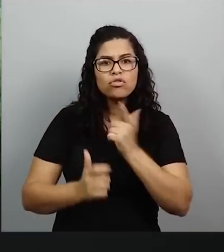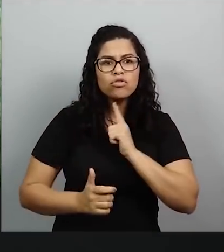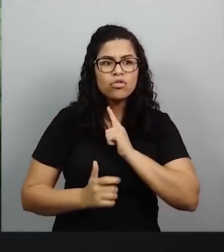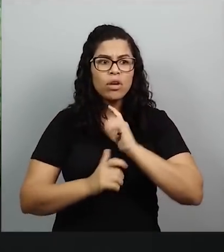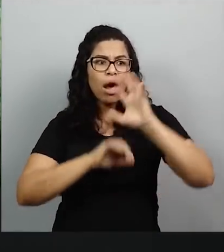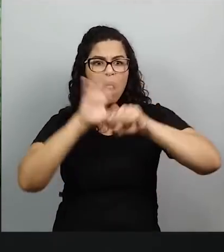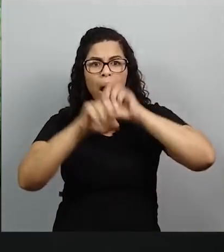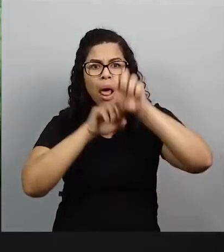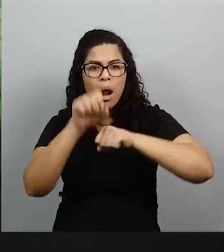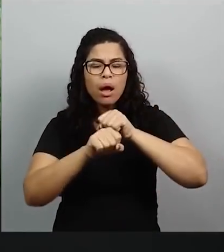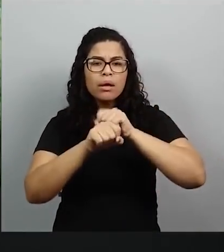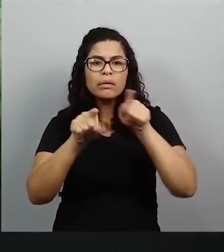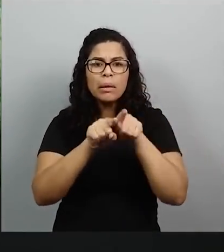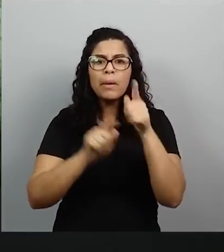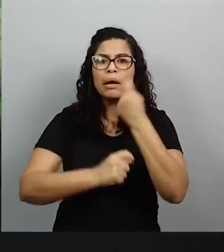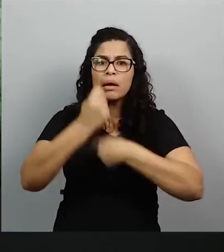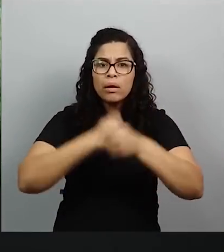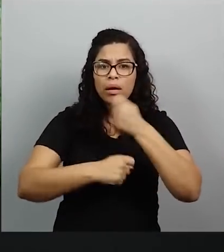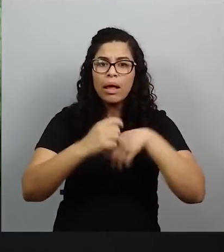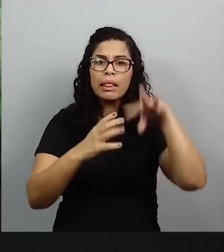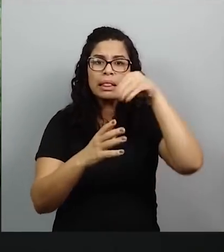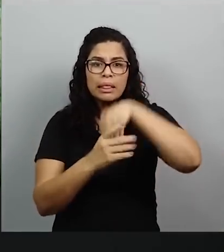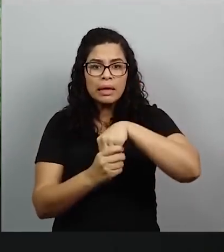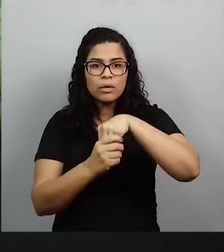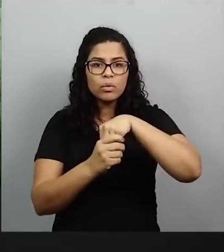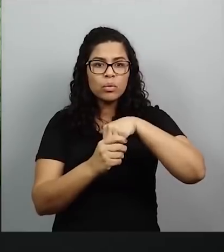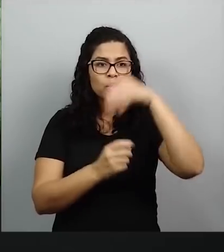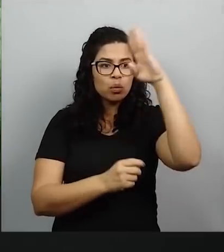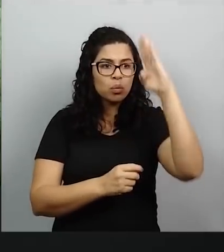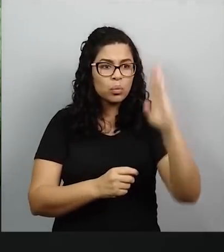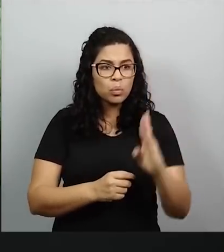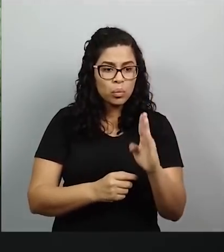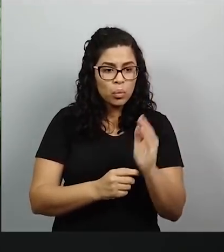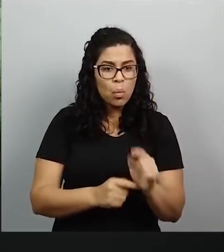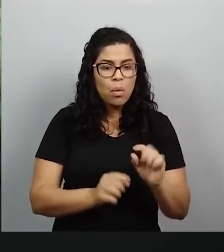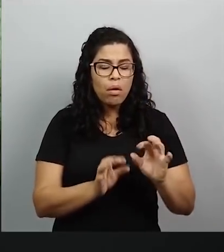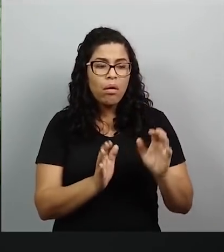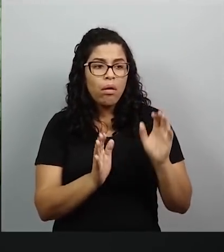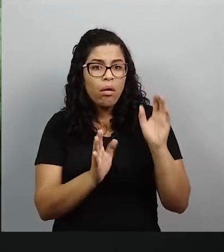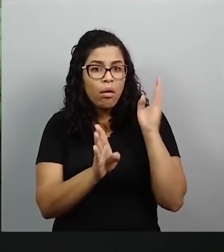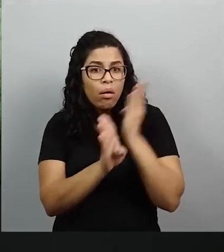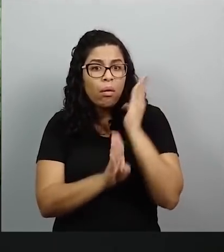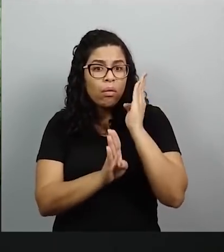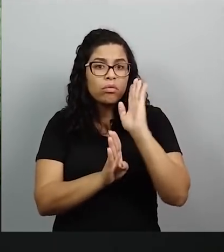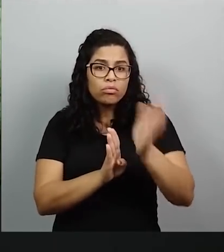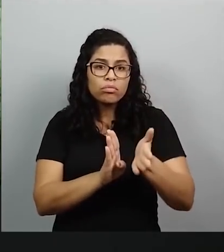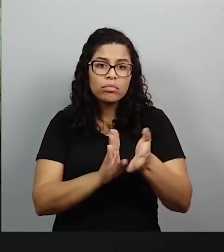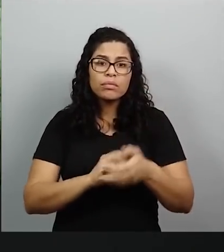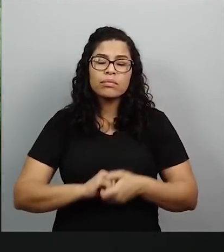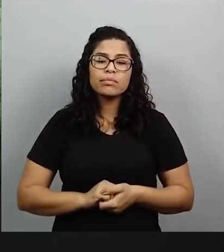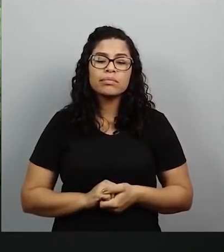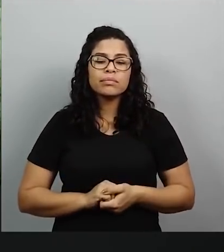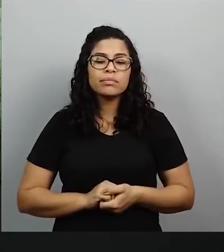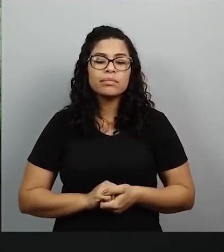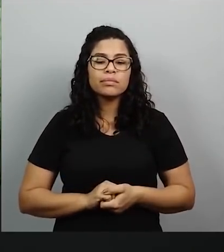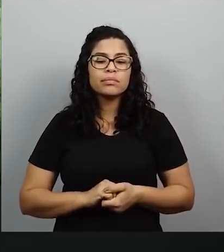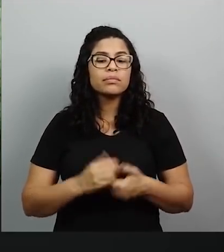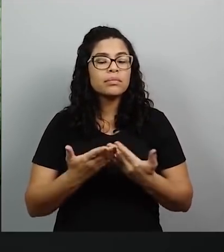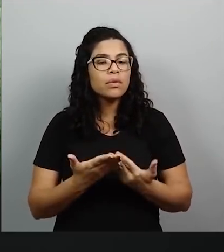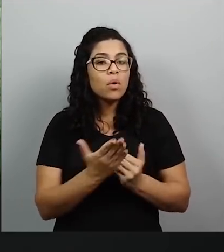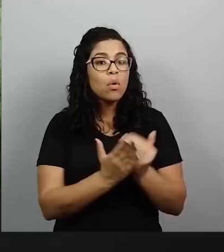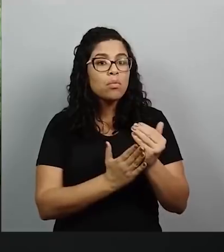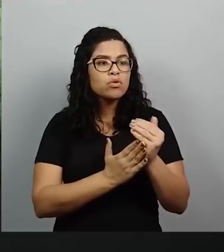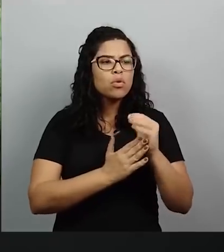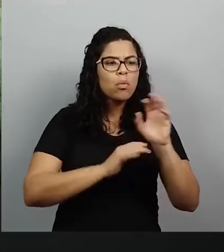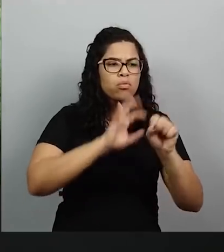o que tinha para ser explorado economicamente nesse território que ela tinha recém encontrado. Dessa maneira, então, eles